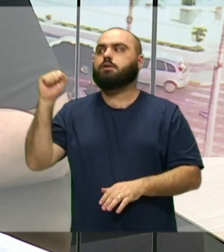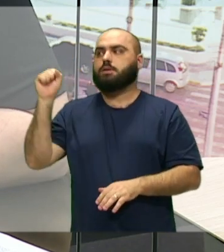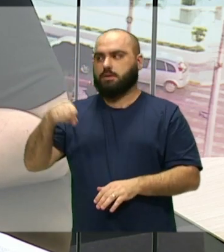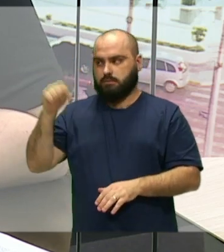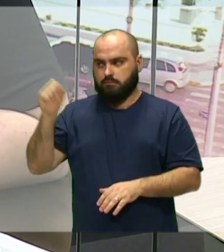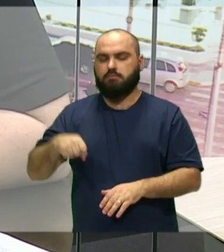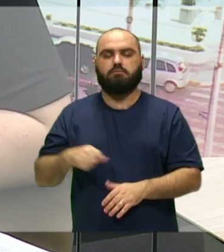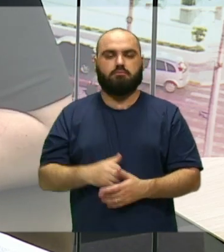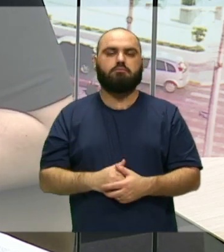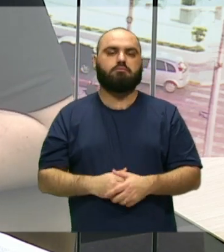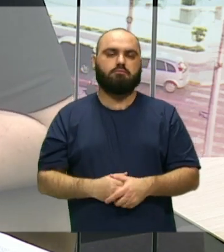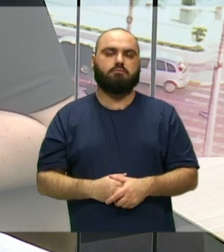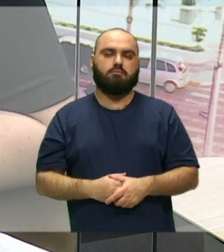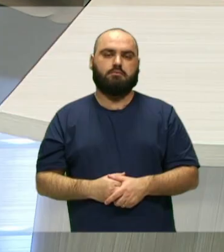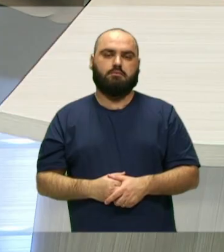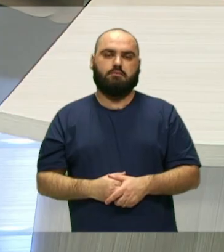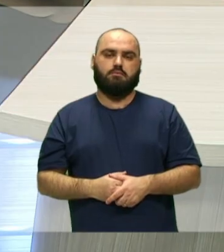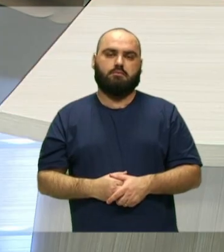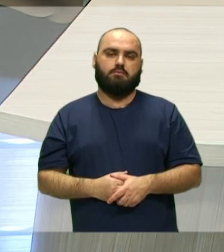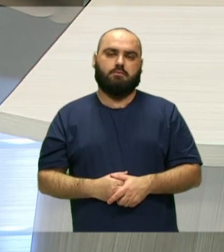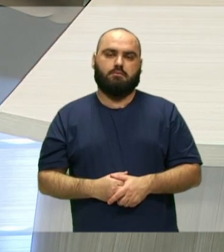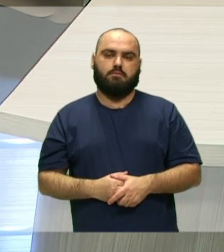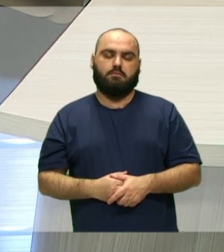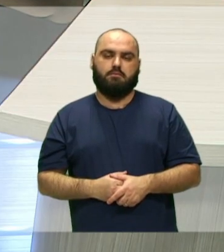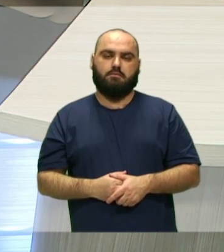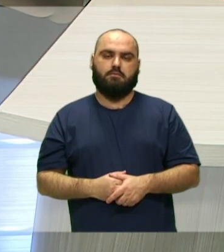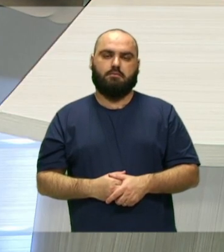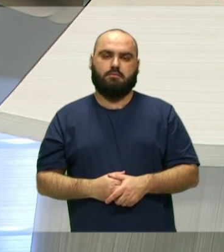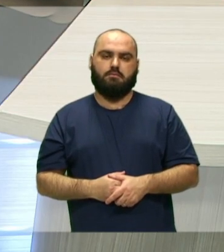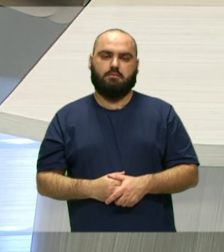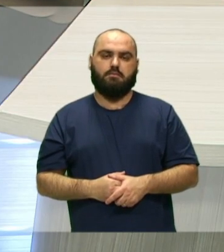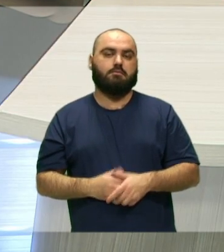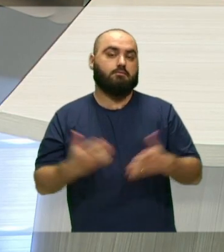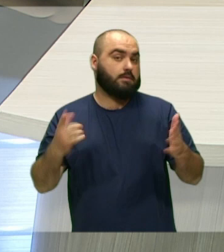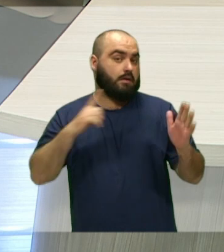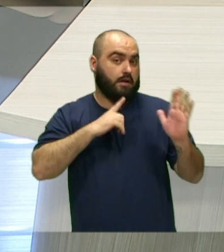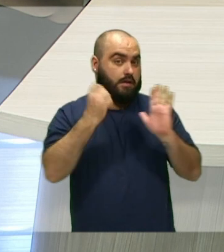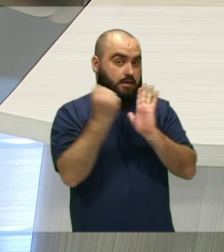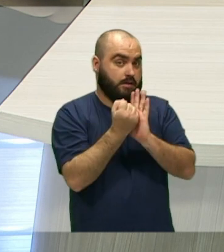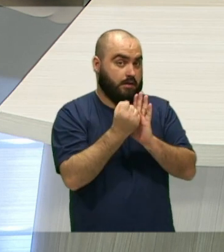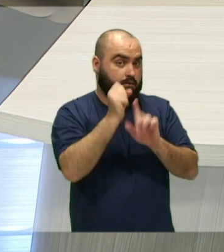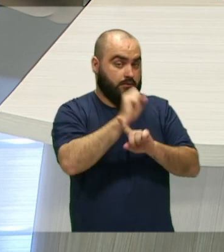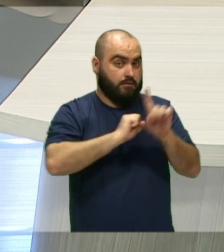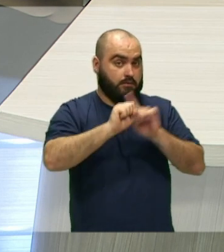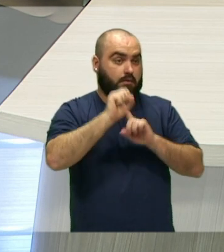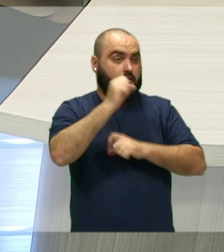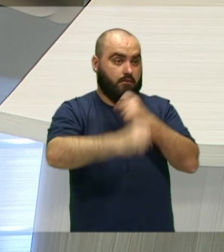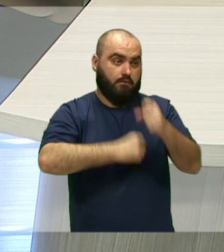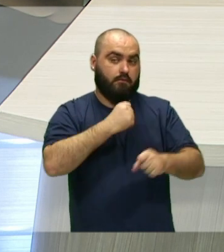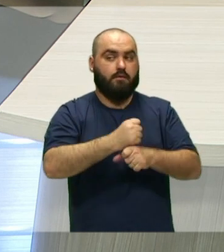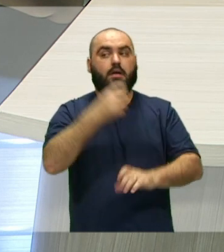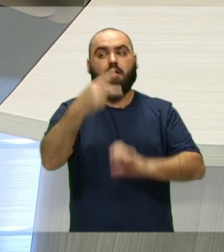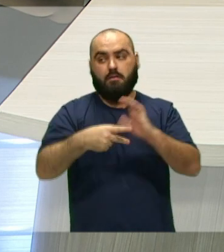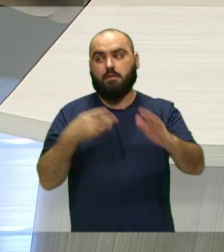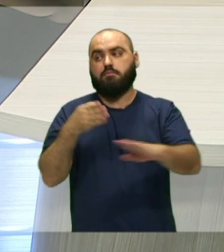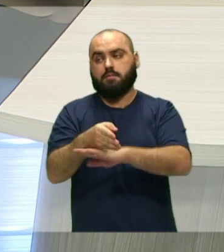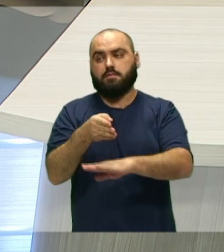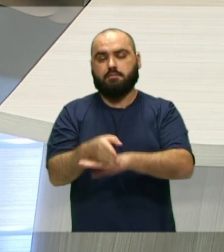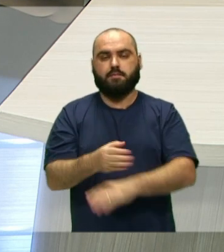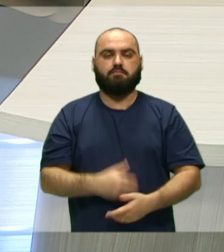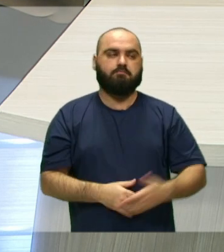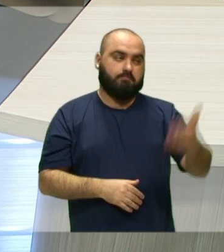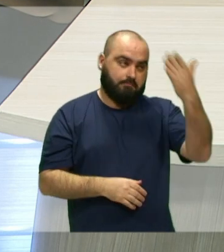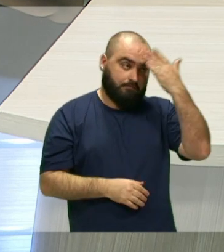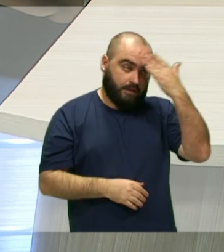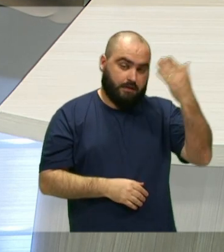trabalhando para isso né e tendo o selo social ano que vem a gente com certeza vai se inscrever vai participar parpar FIPE